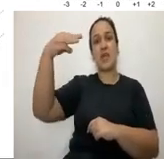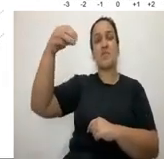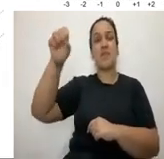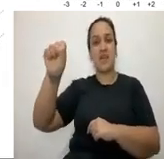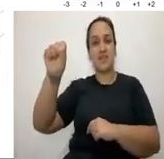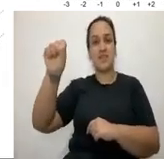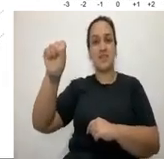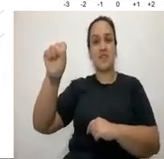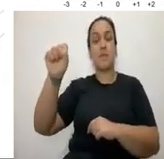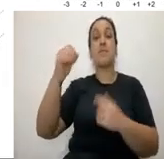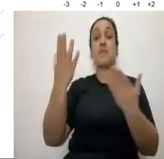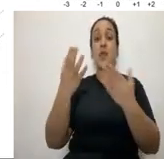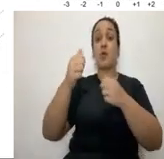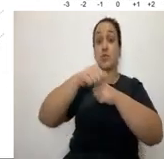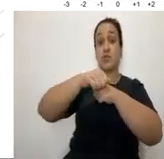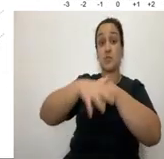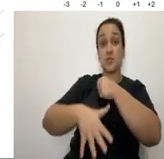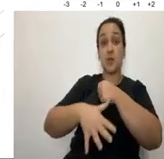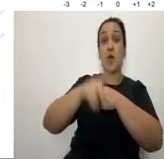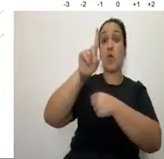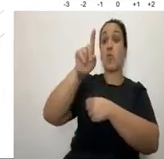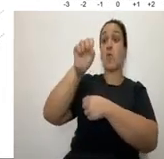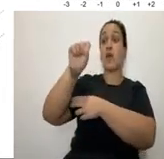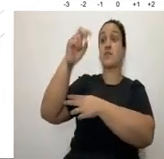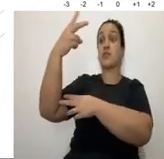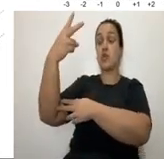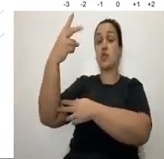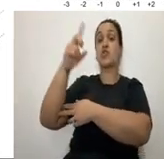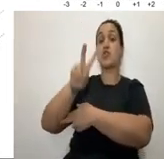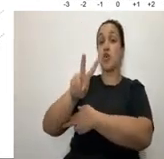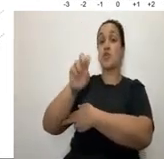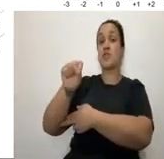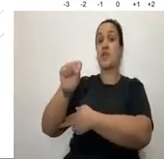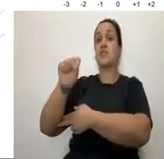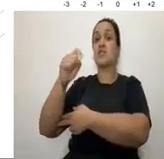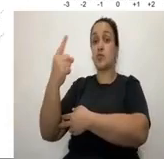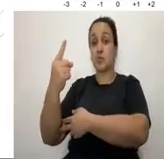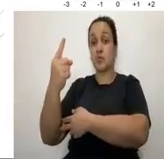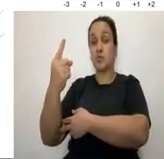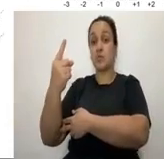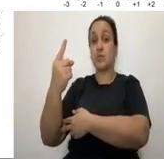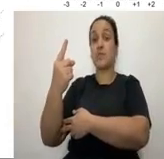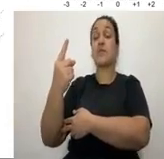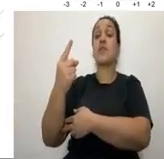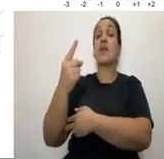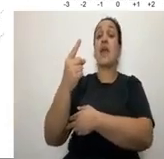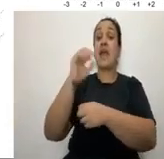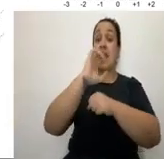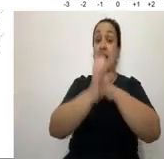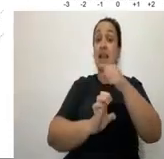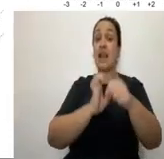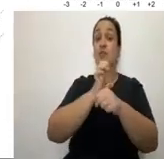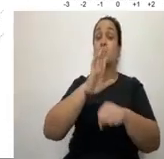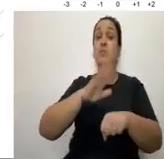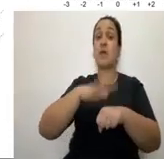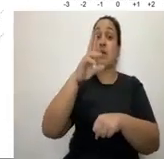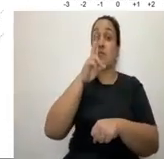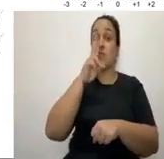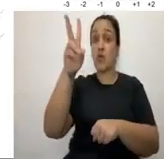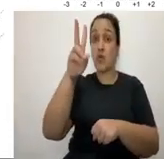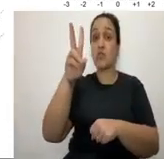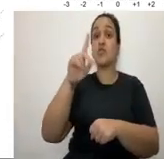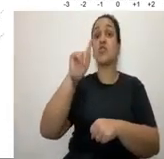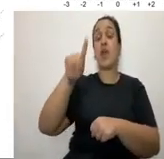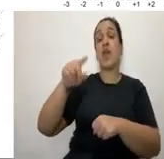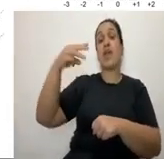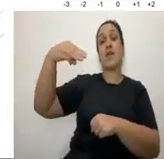um elétron. Então, a distribuição dele é 1s2, 2s1. O elétron mais energético é esse aqui,